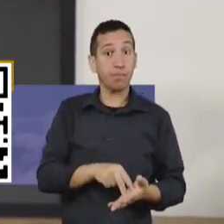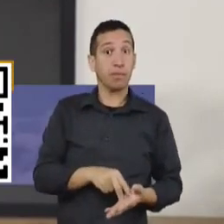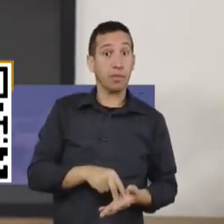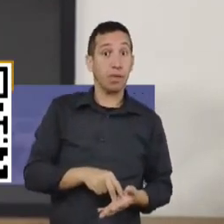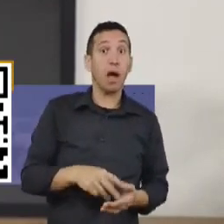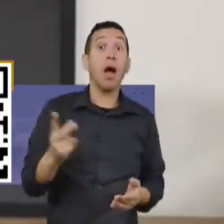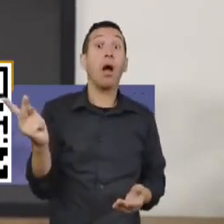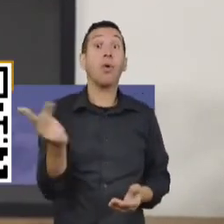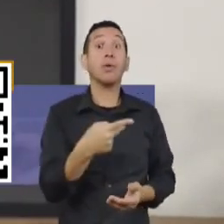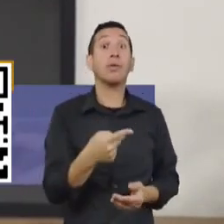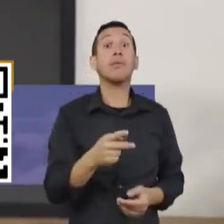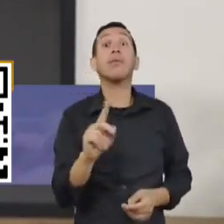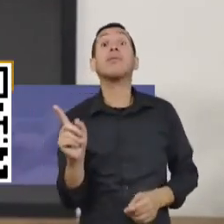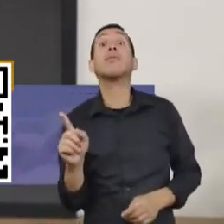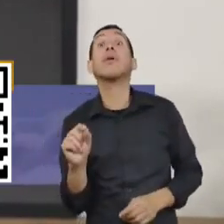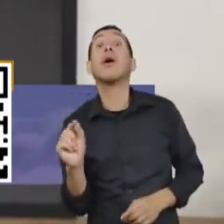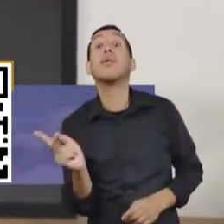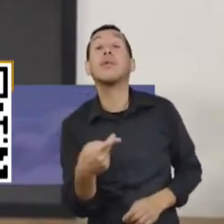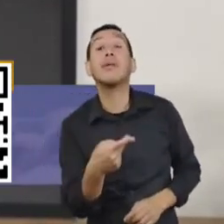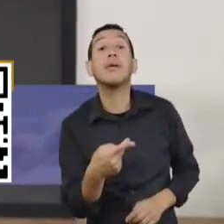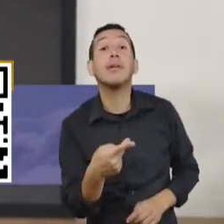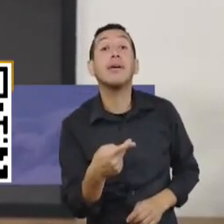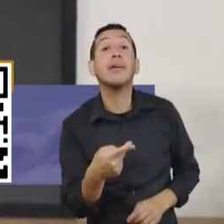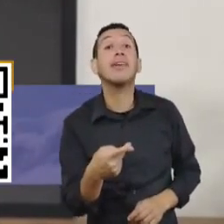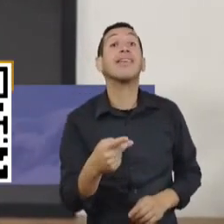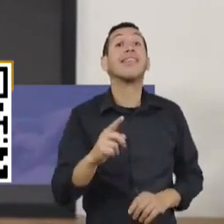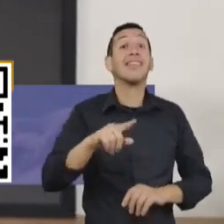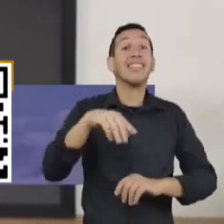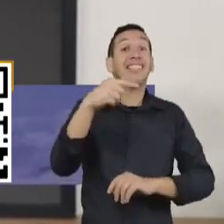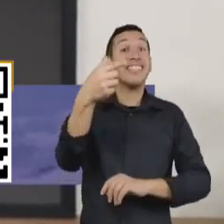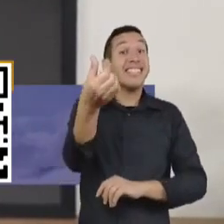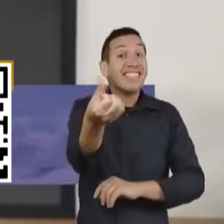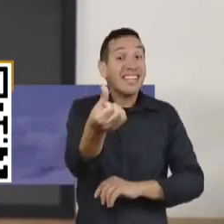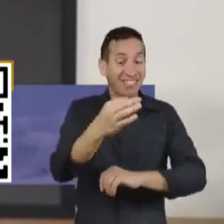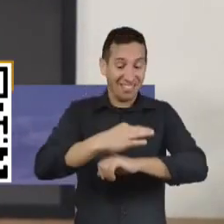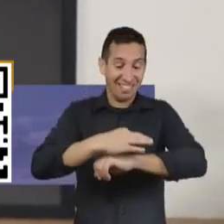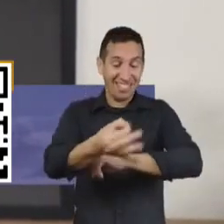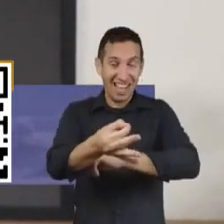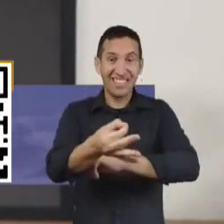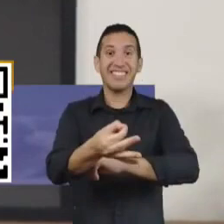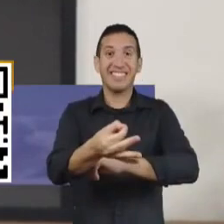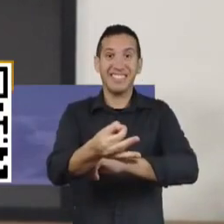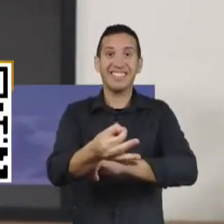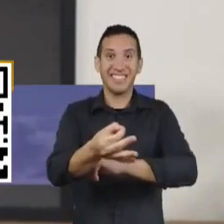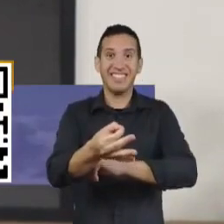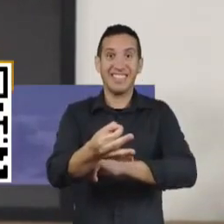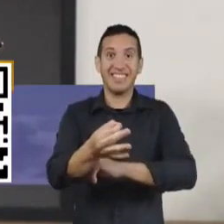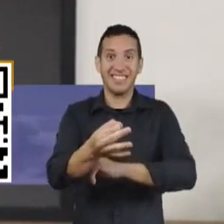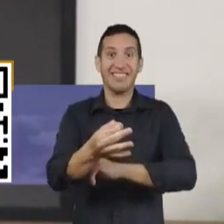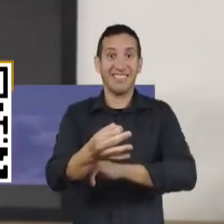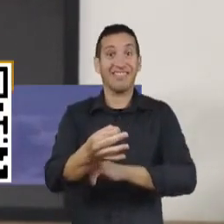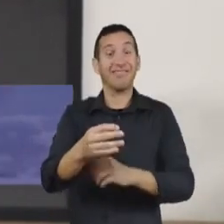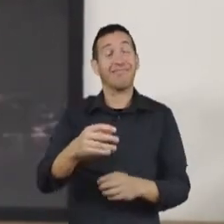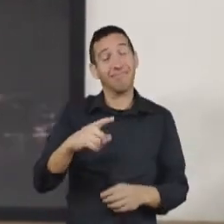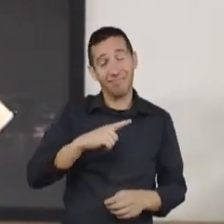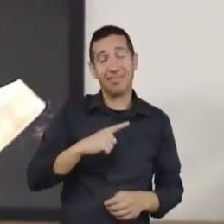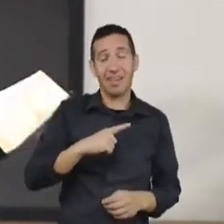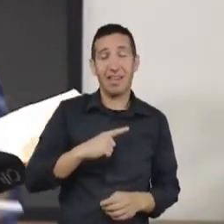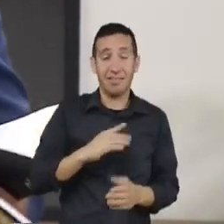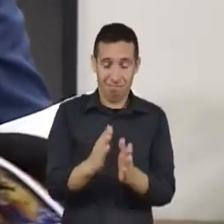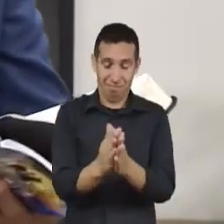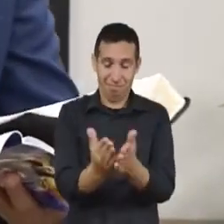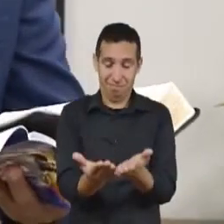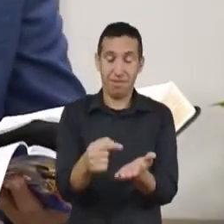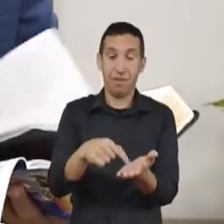aproximadamente quando o sexto selo é aberto o sexto selo então é aberto a partir daí e aqui na Bíblia Sagrada Você